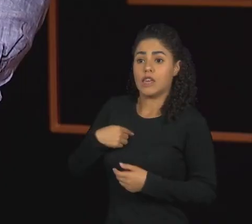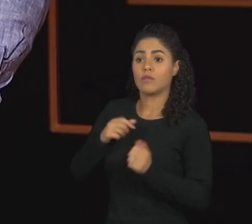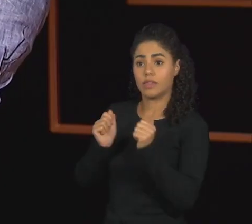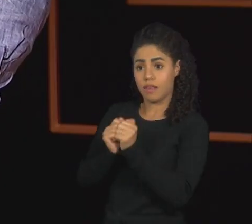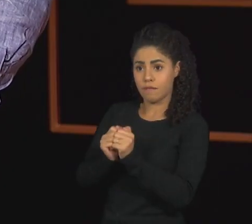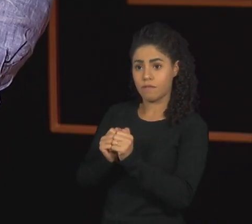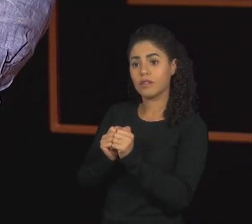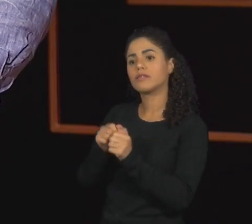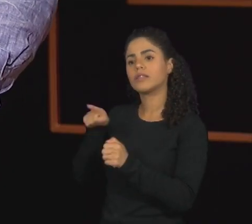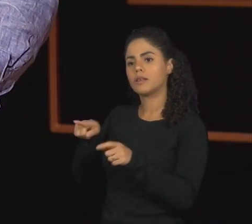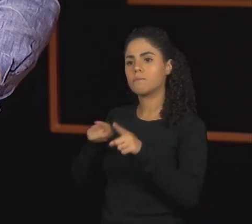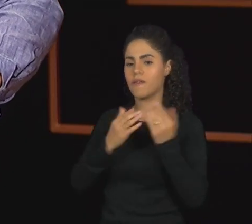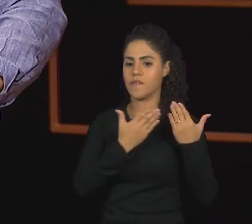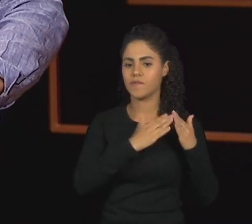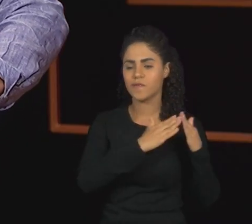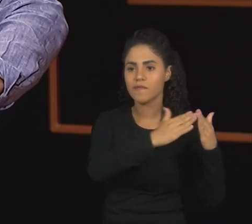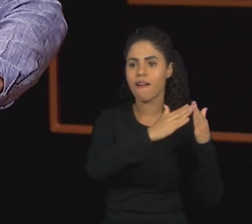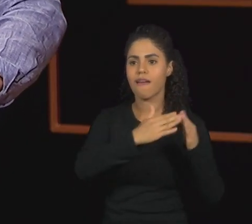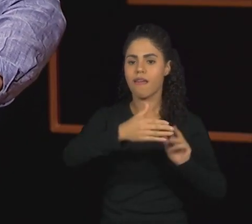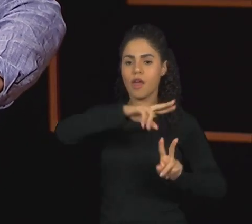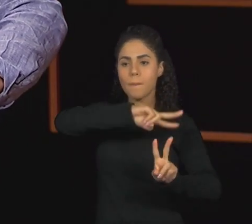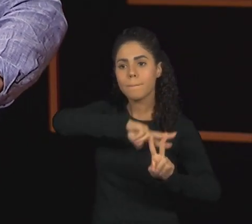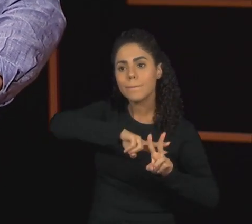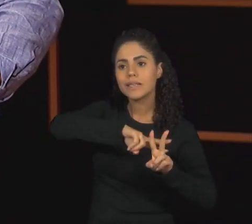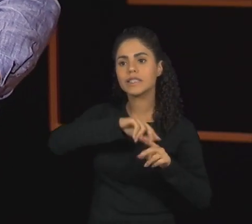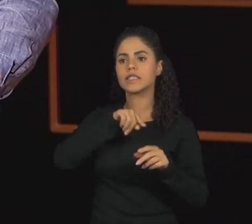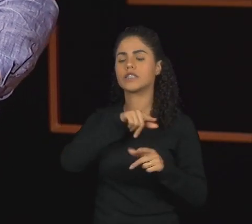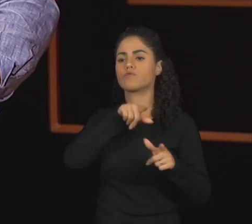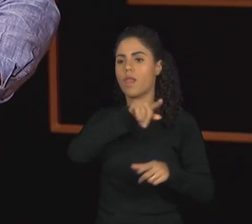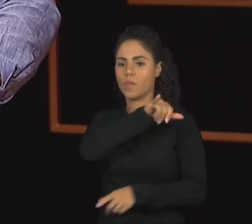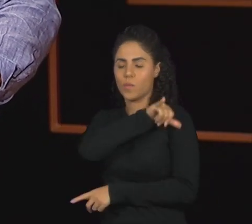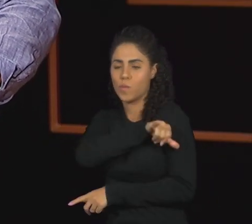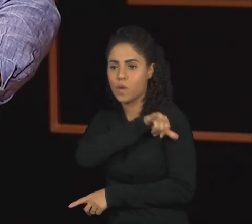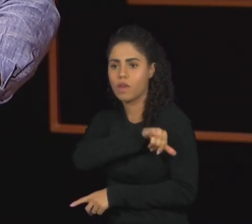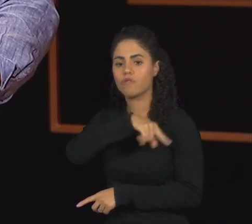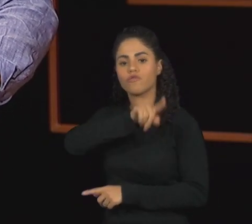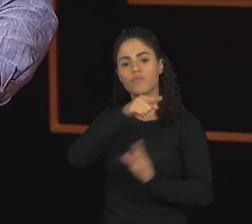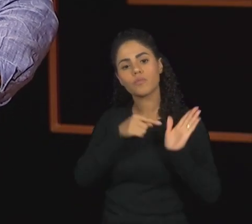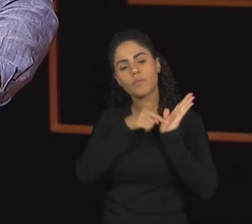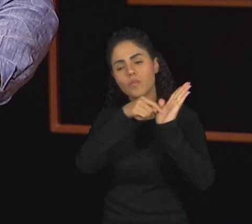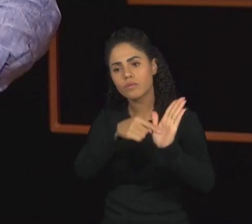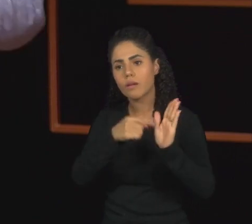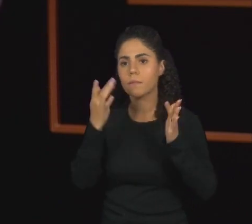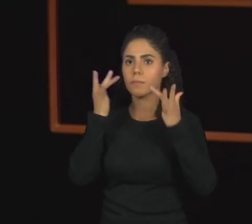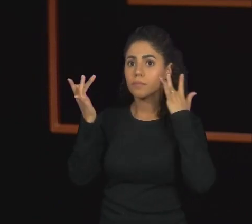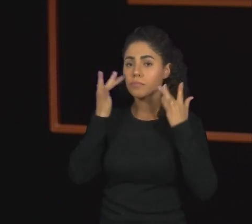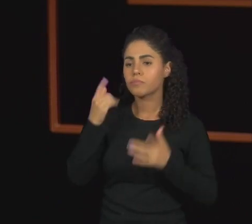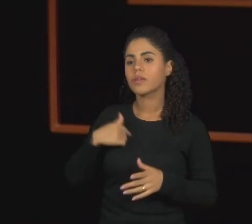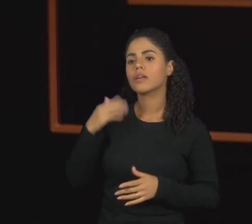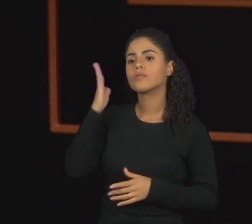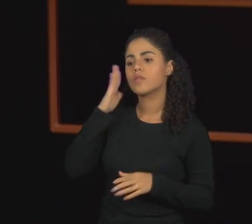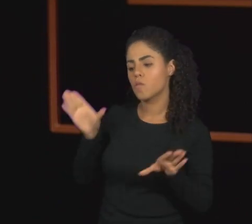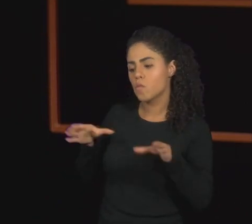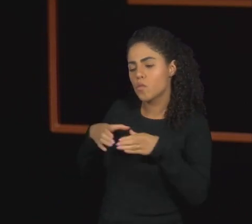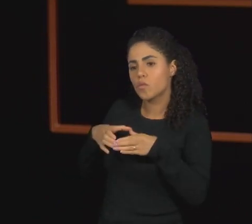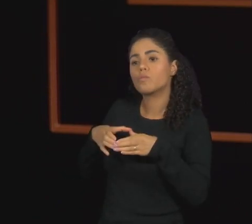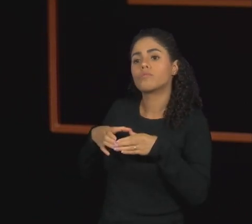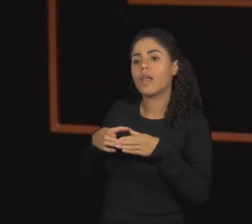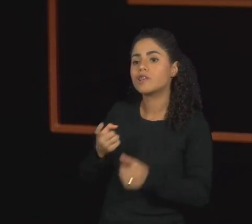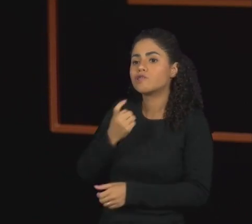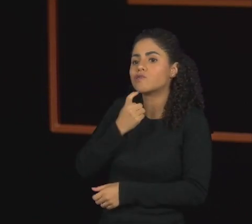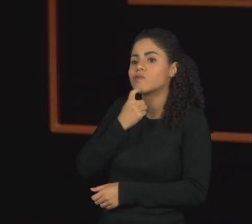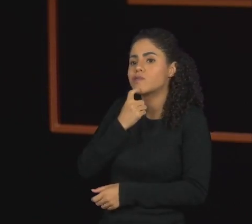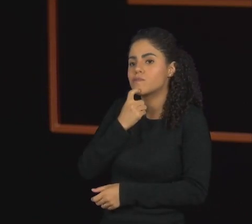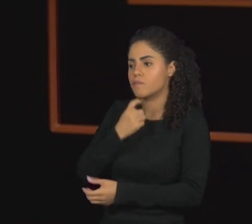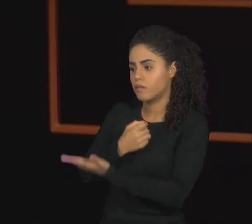Êxtase em favelas, em presídios. Nós fomos em presídios no Rio de Janeiro a apresentar. E eu soube desse grupo de Campinas que também estava